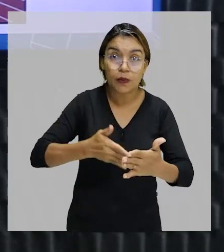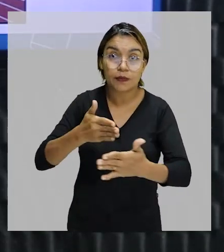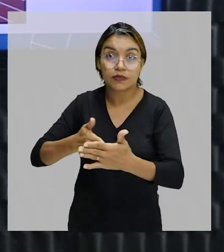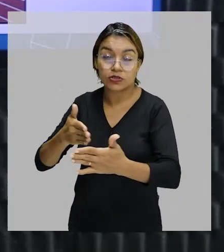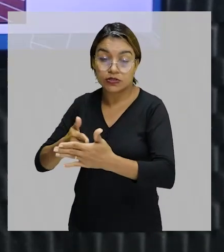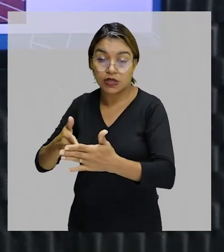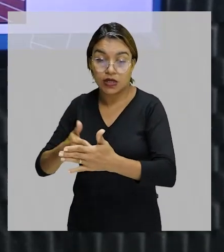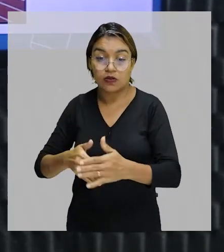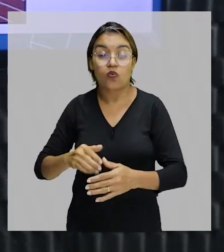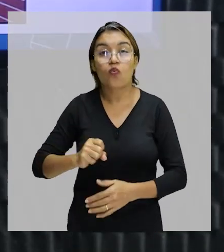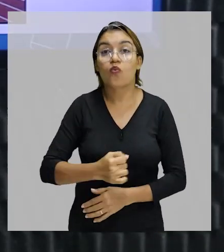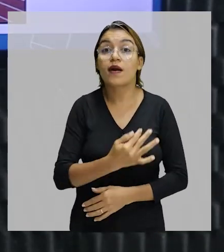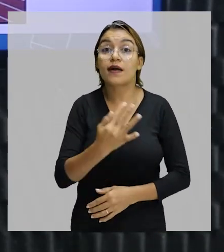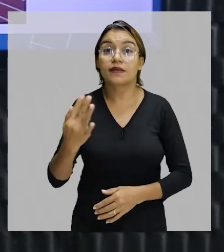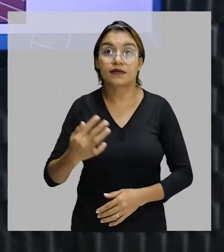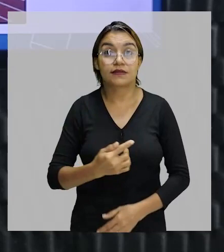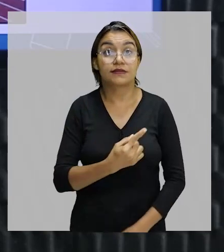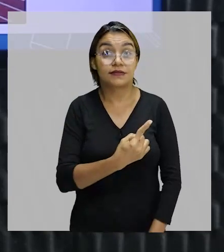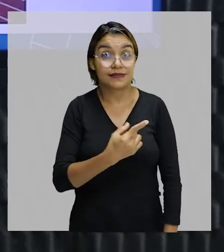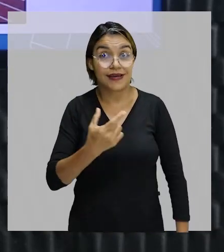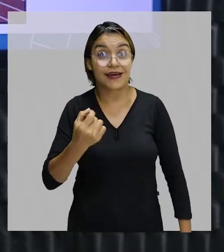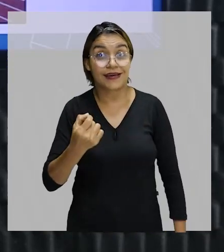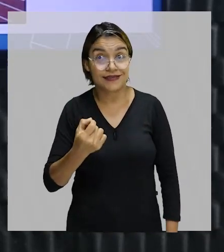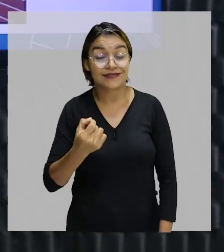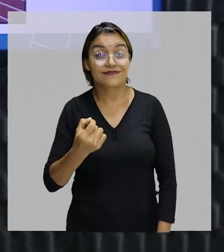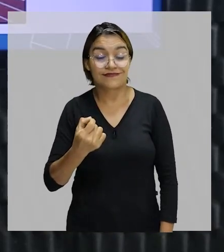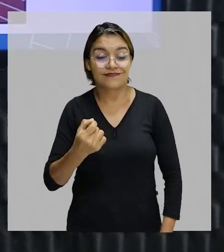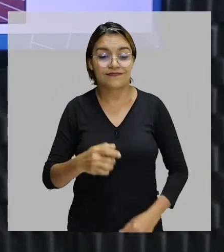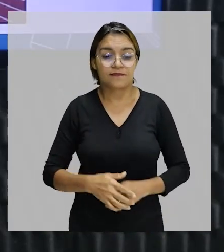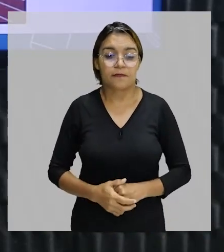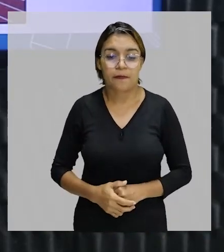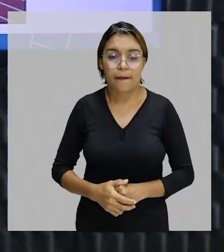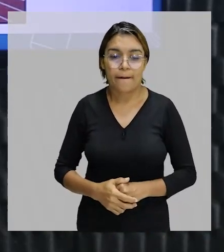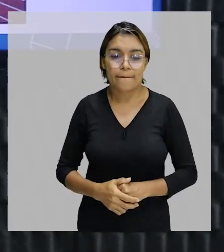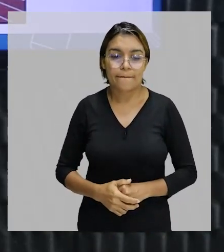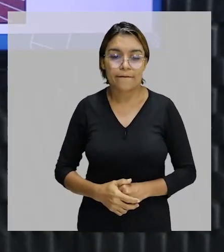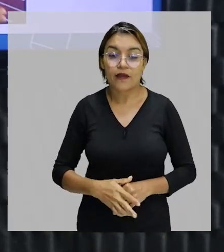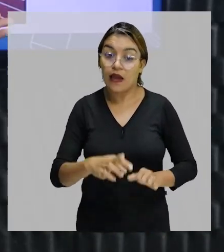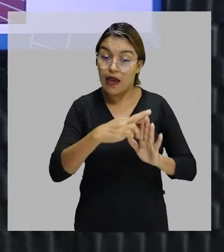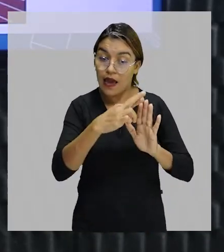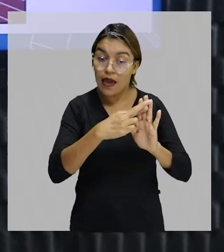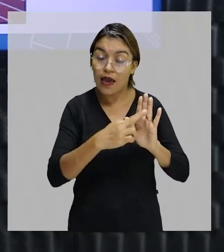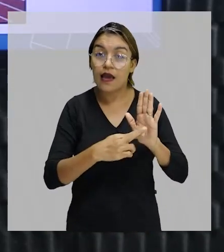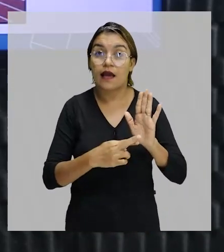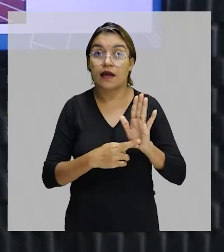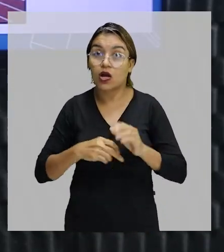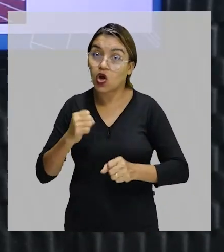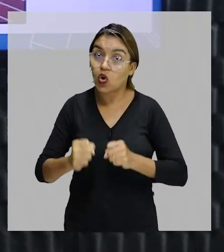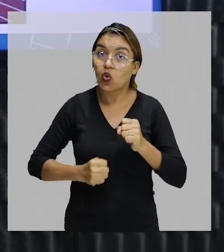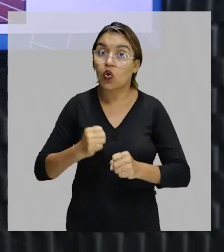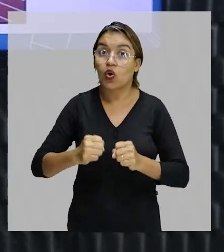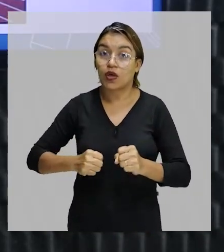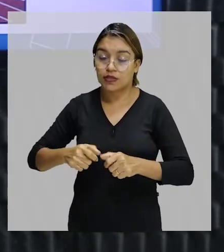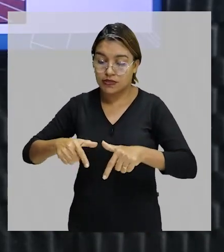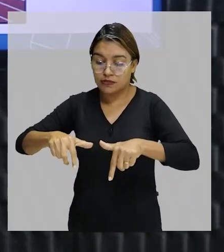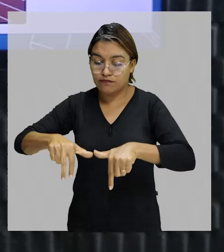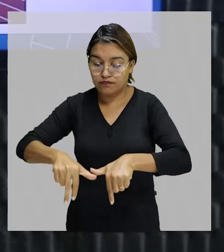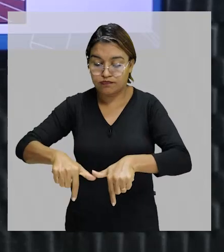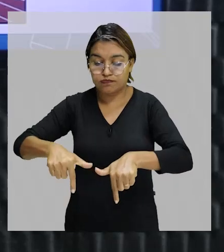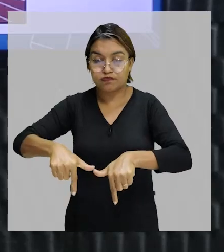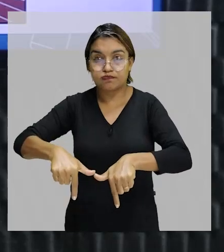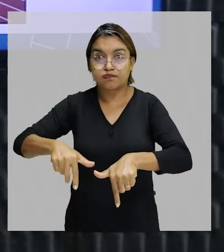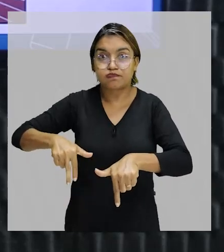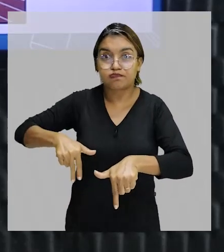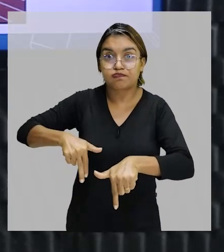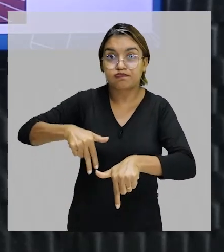pista. Quantas barreiras? 10 barreiras. Regras das corridas com barreiras. Como ela absorve